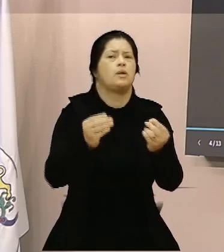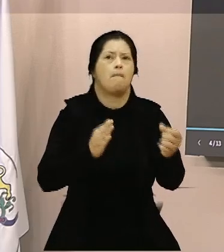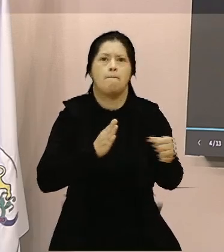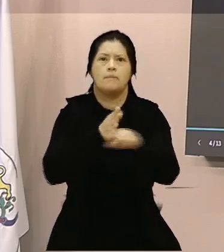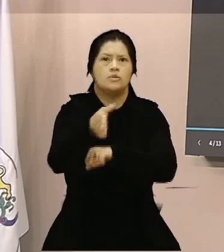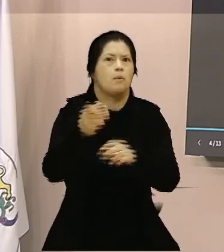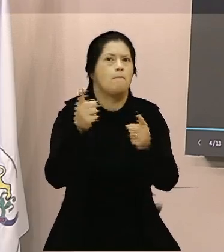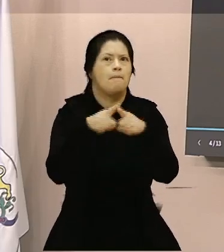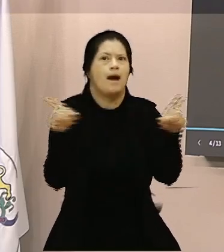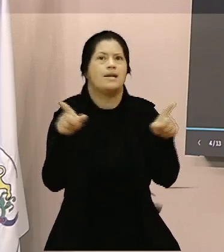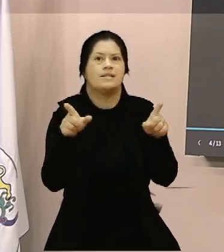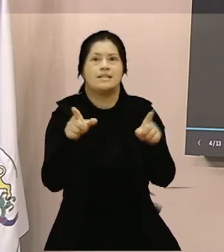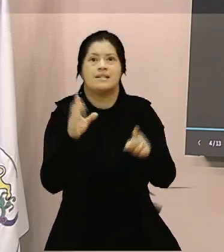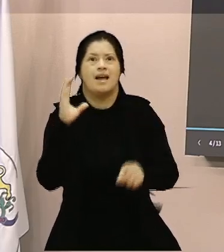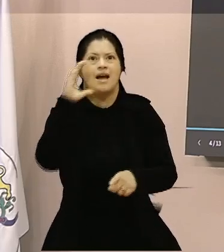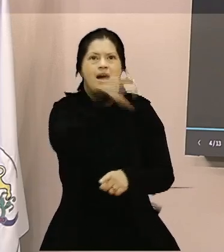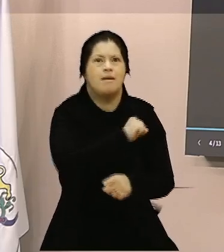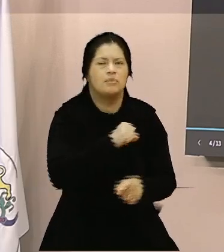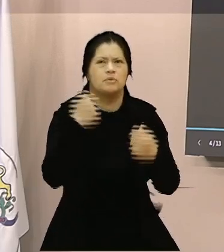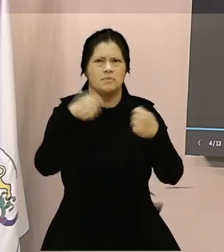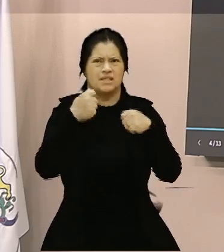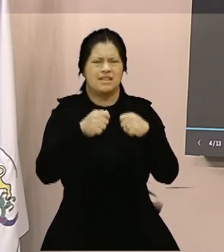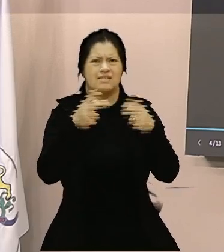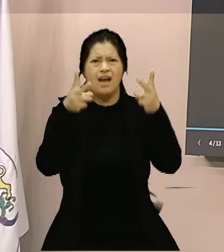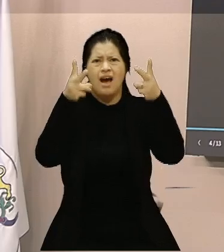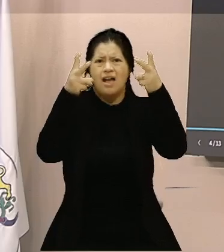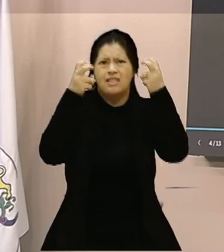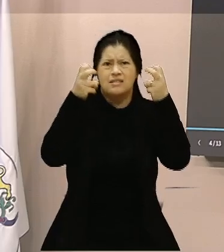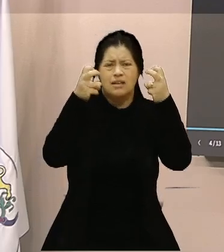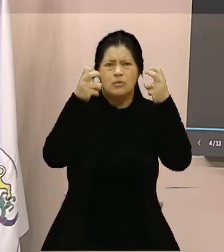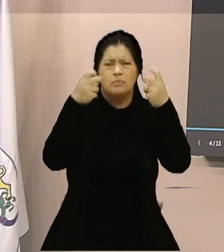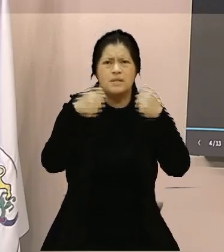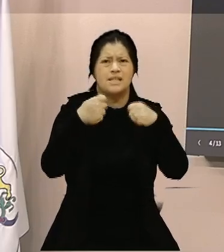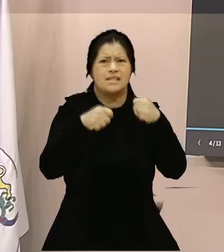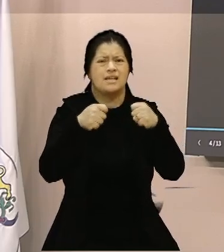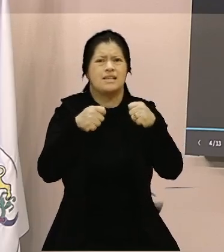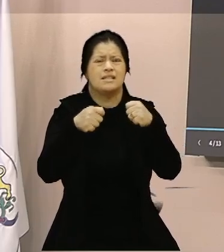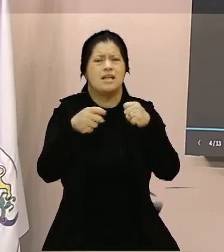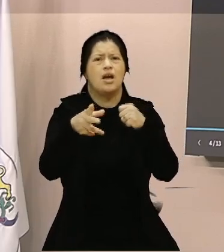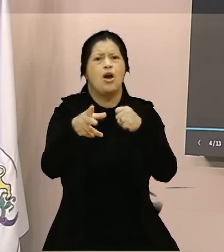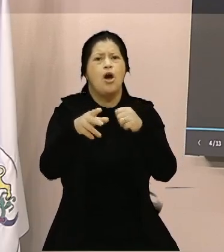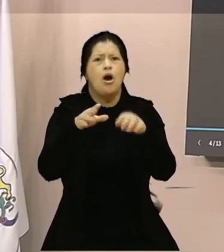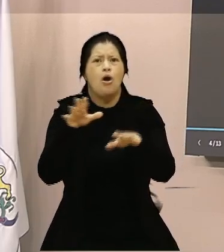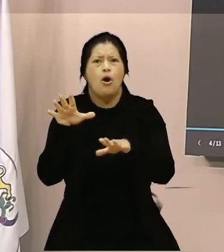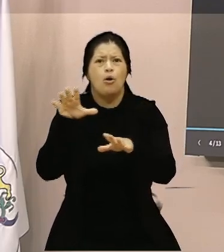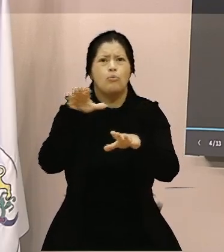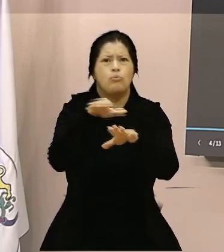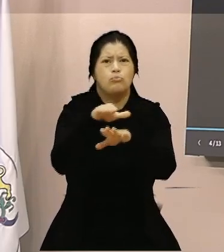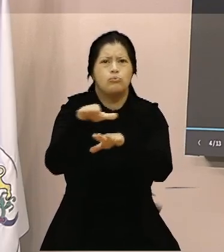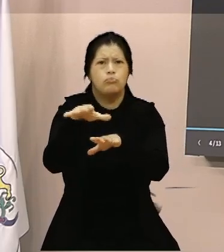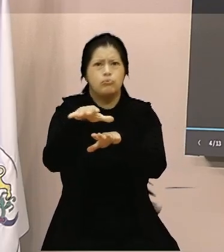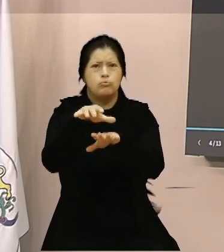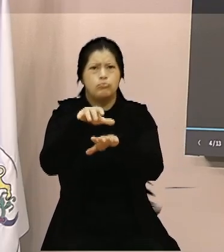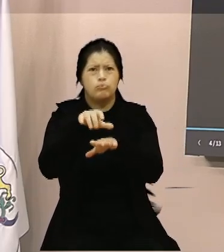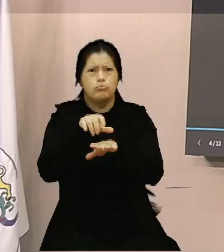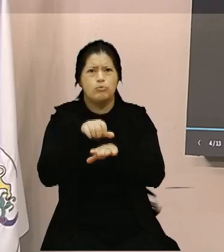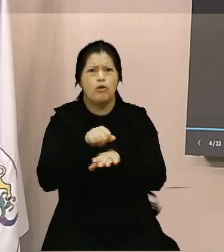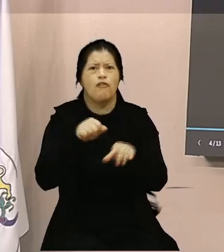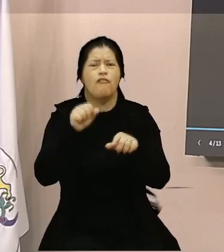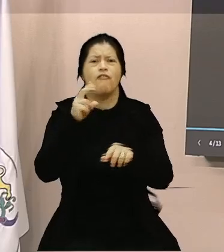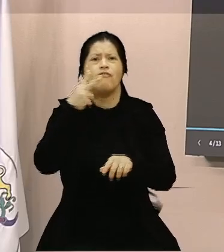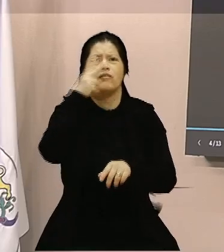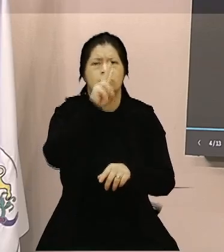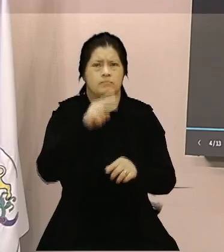olha o aperto que é para passar aqui, ó. Possa ser feito algum redutor de velocidade, alguns tachões, algumas